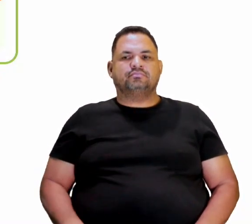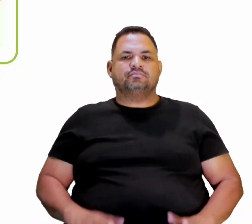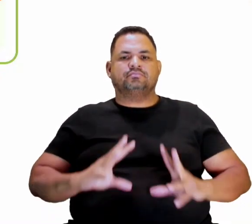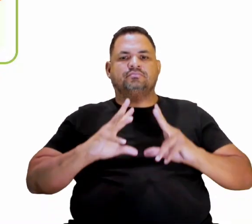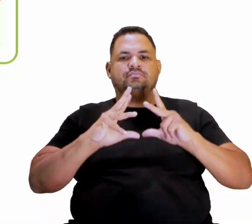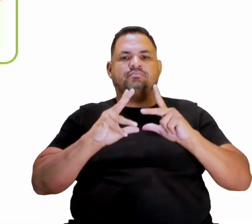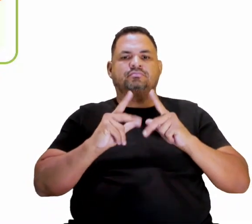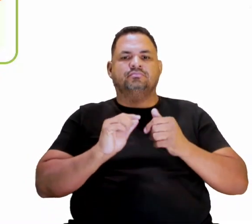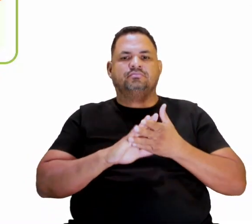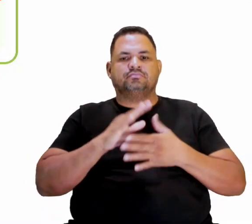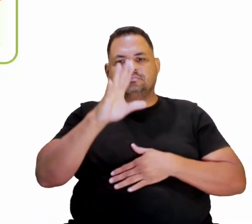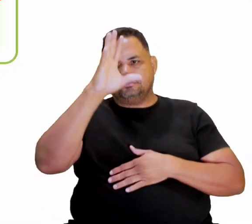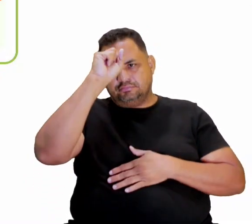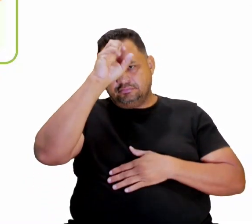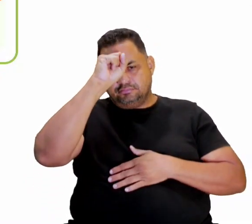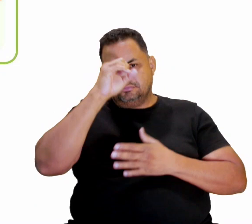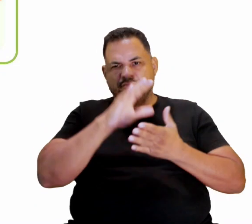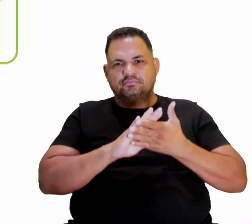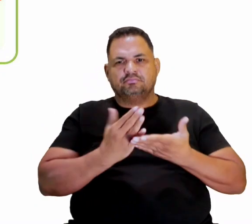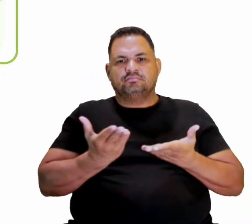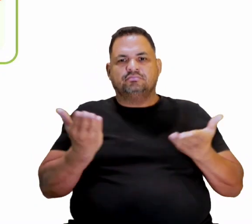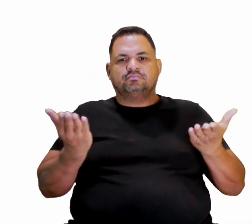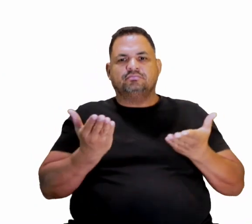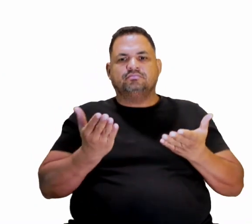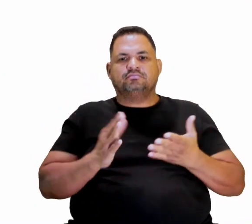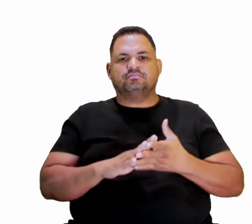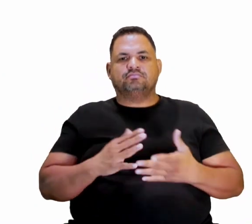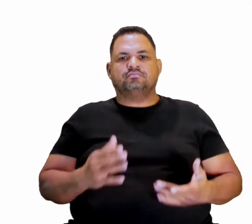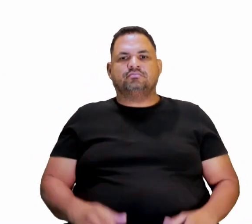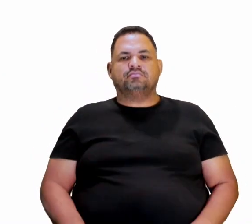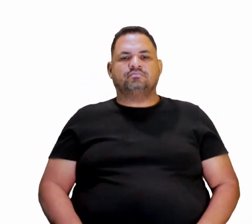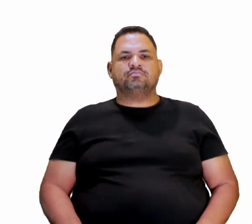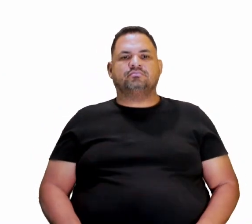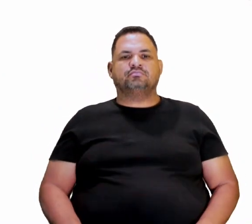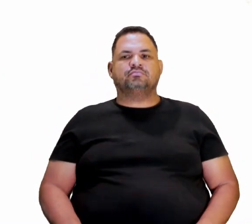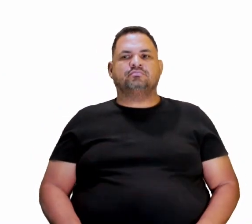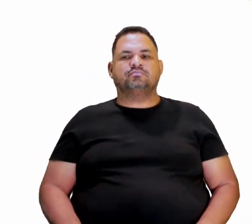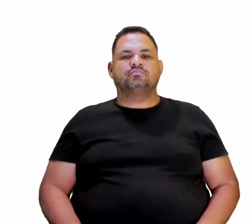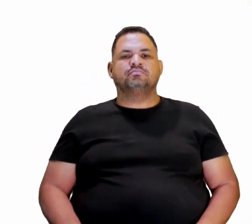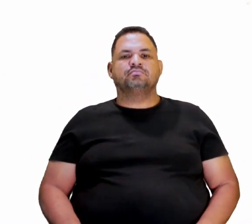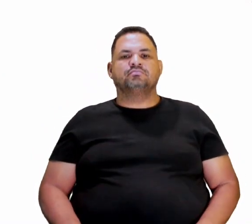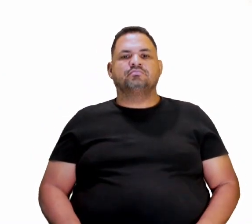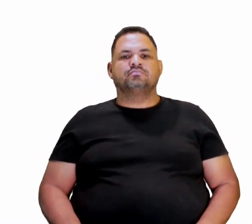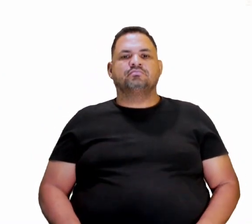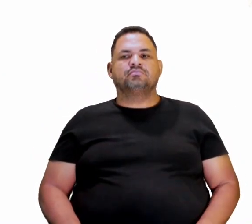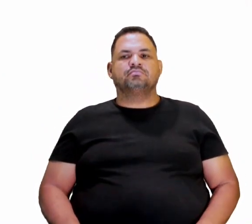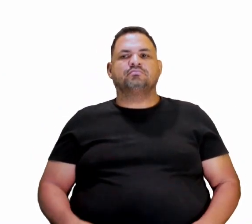mundo aprendeu, não é possível, você está aqui por algum motivo que não é o present